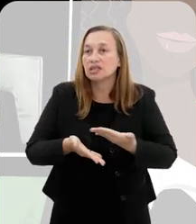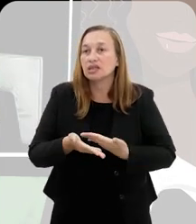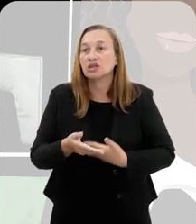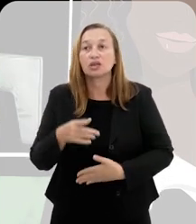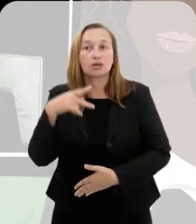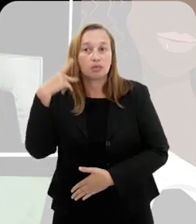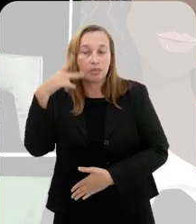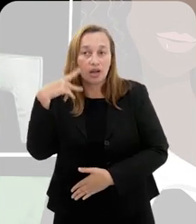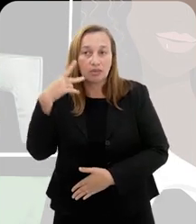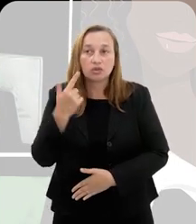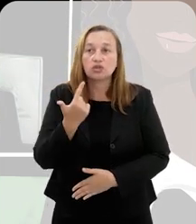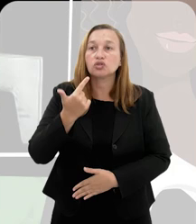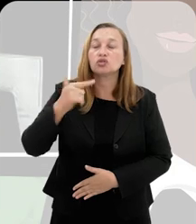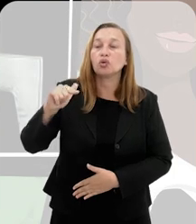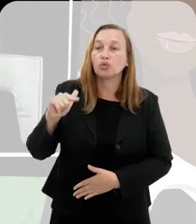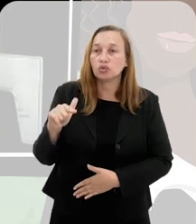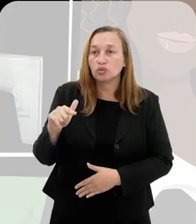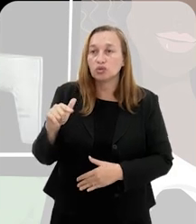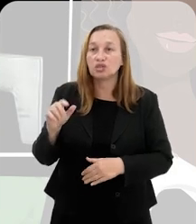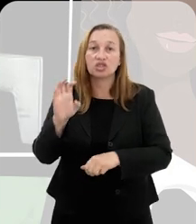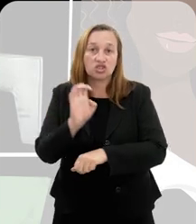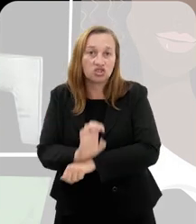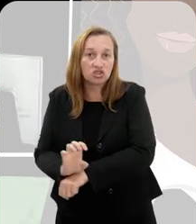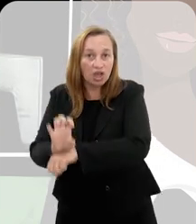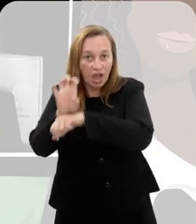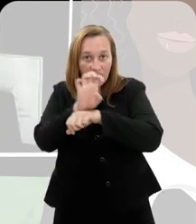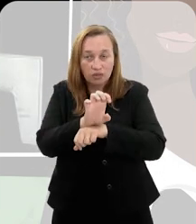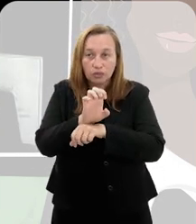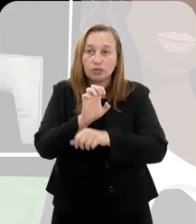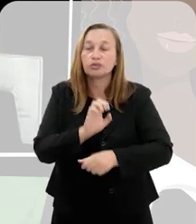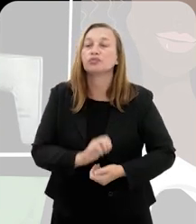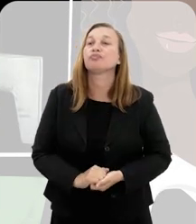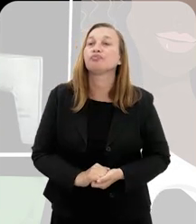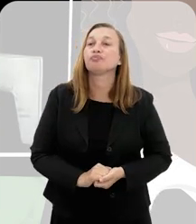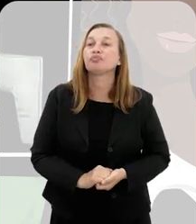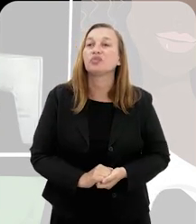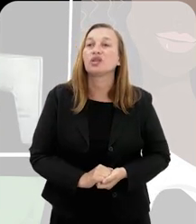a participação de parlamentares de outros estados,